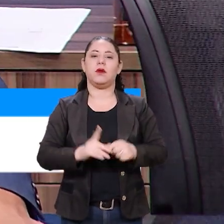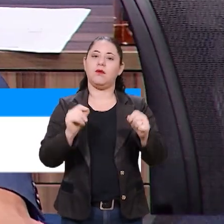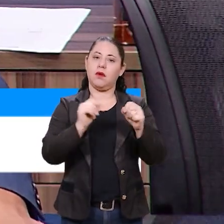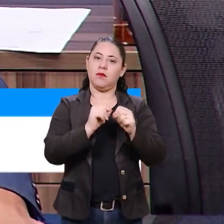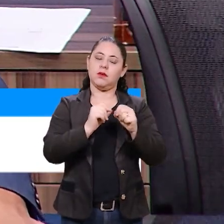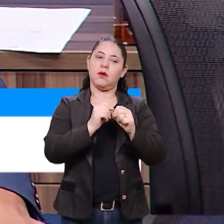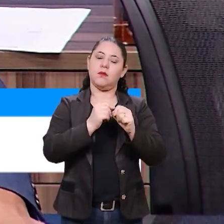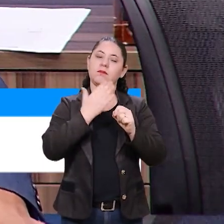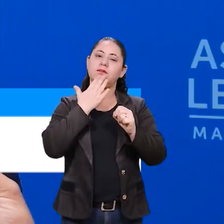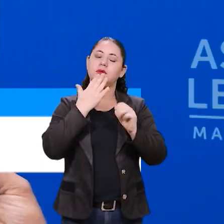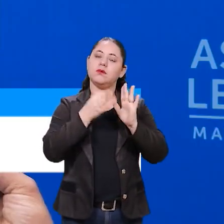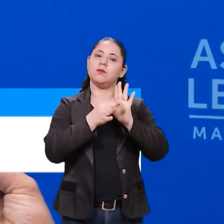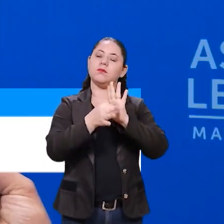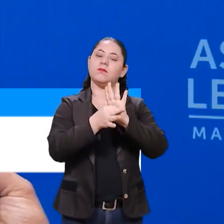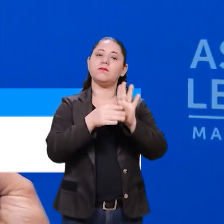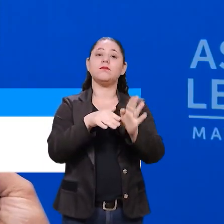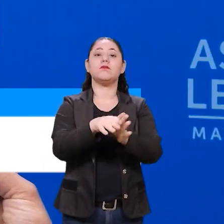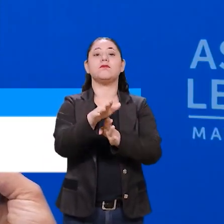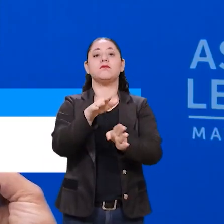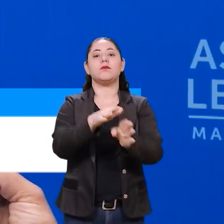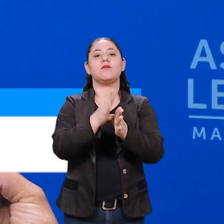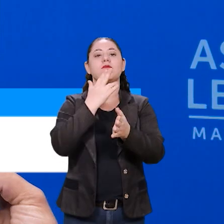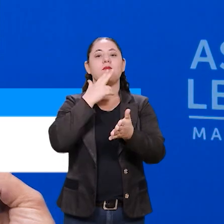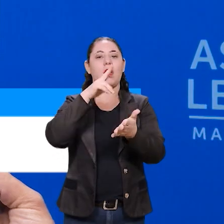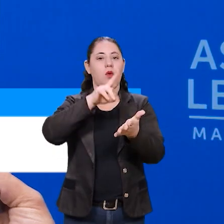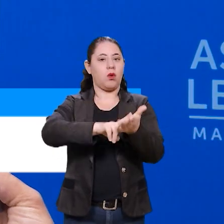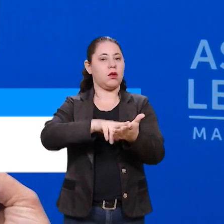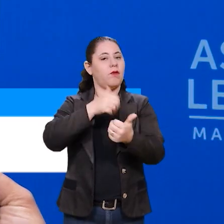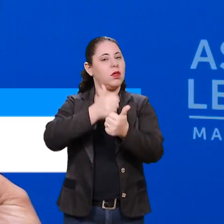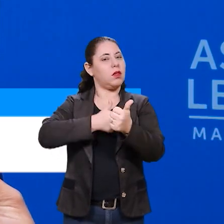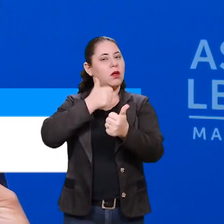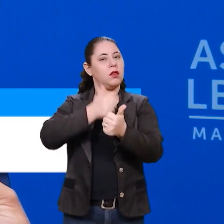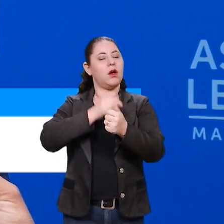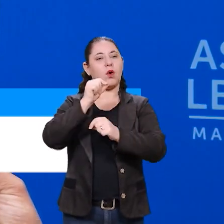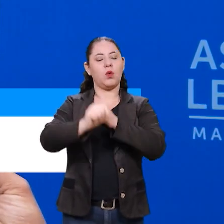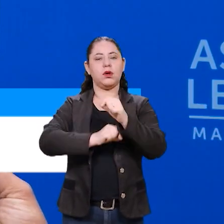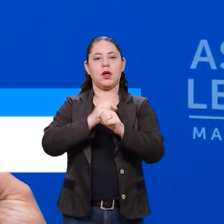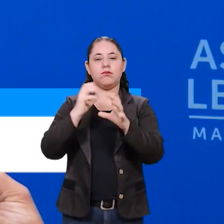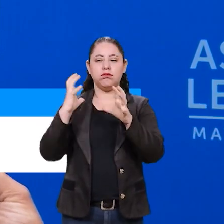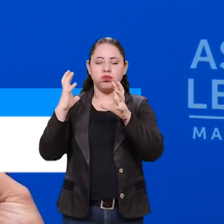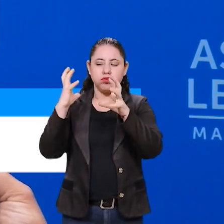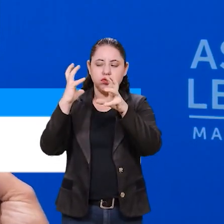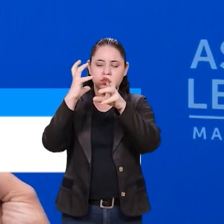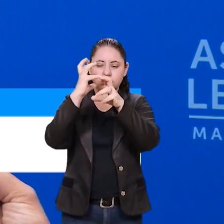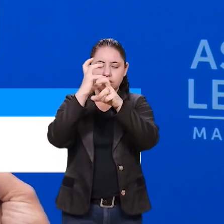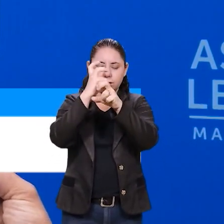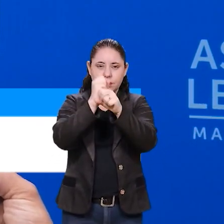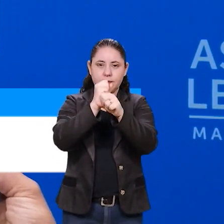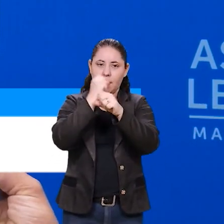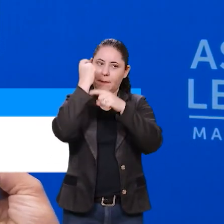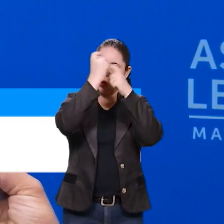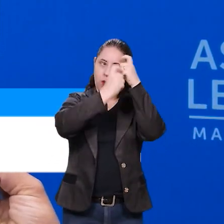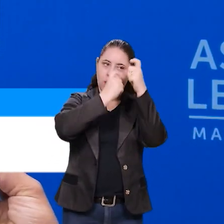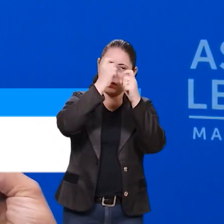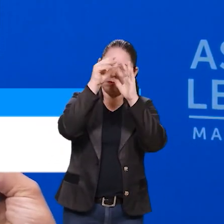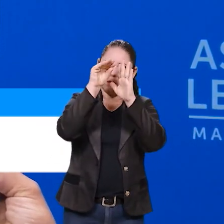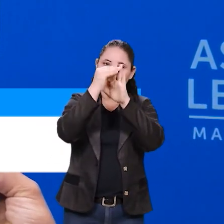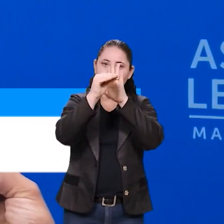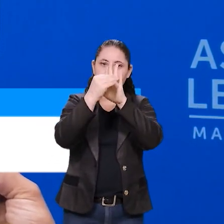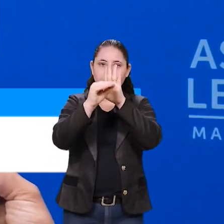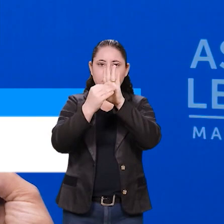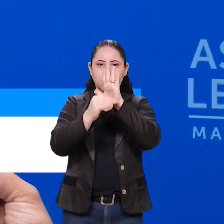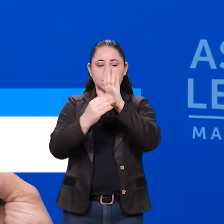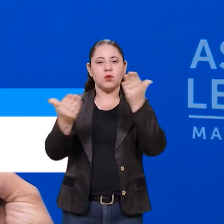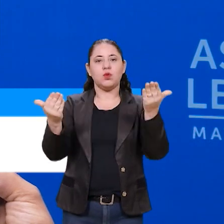deputado Pedrocian Neto. Nós vamos fazer uma recomendação através de uma carta que vai tentar condensar